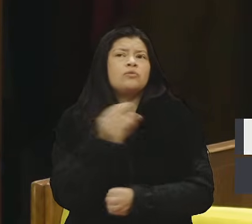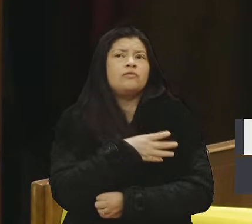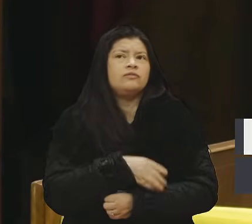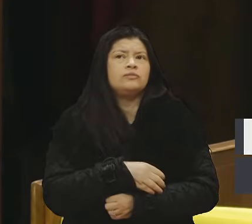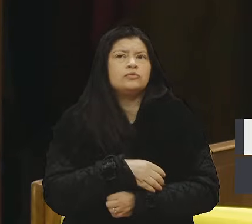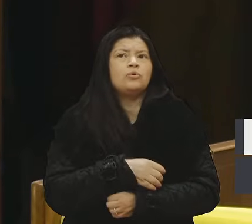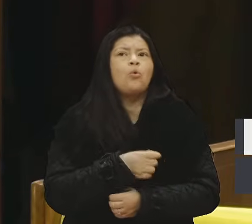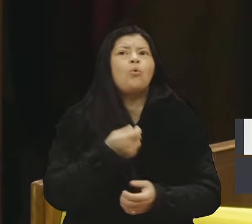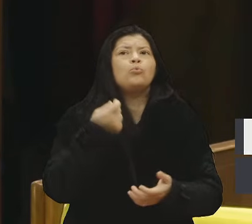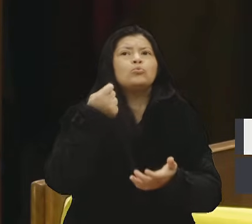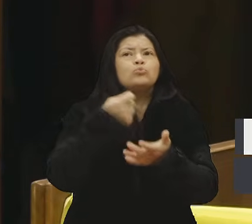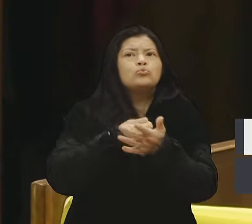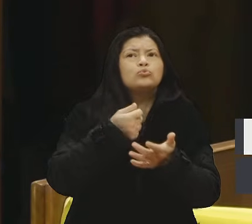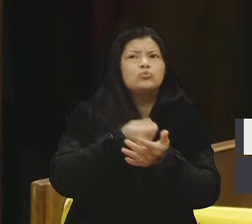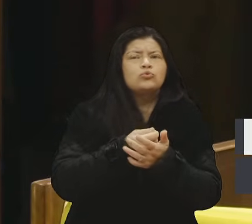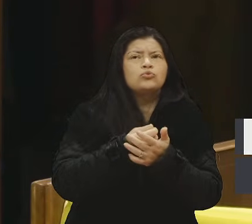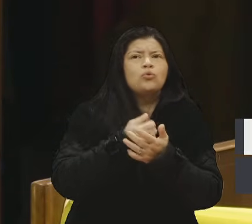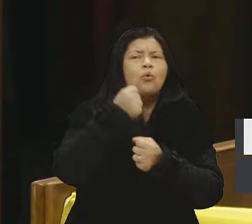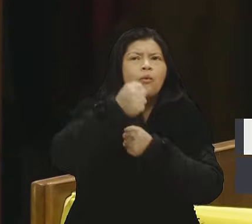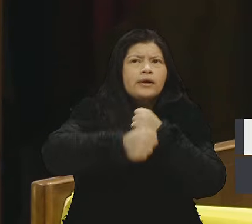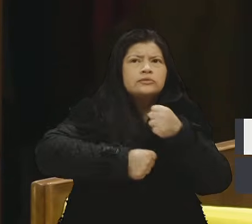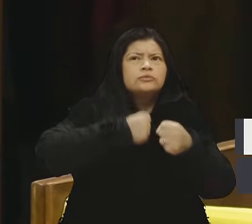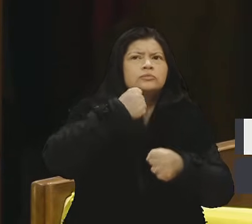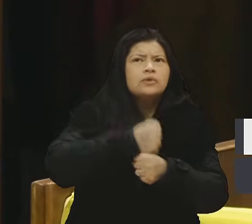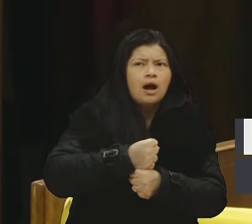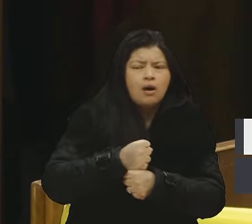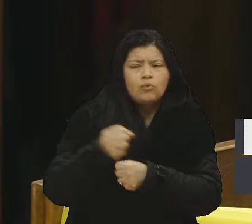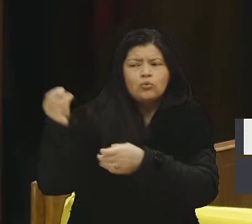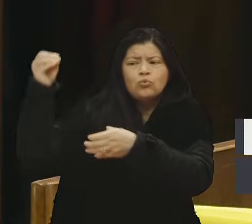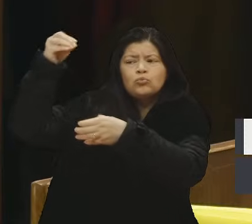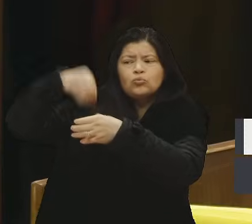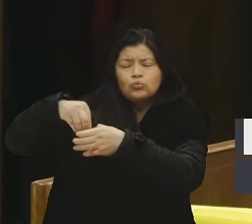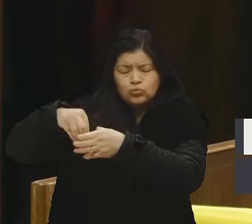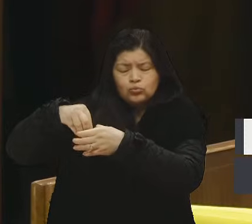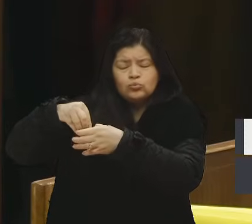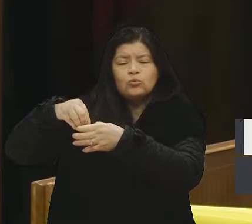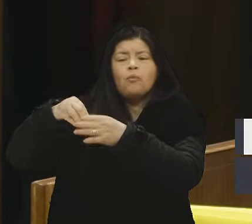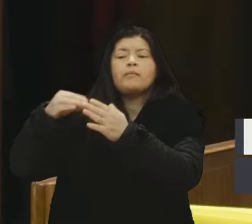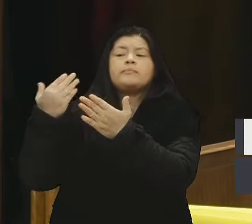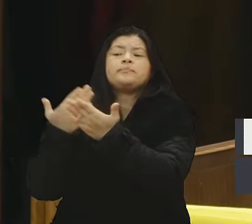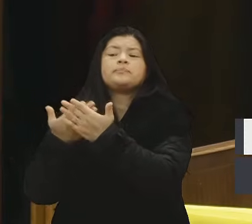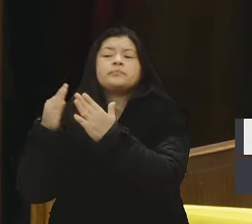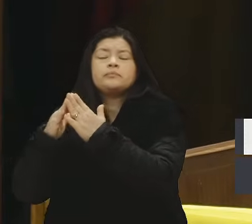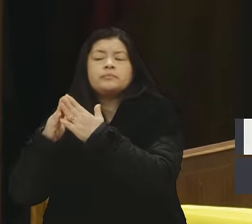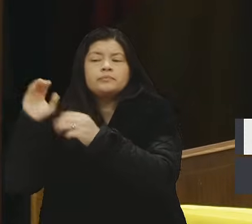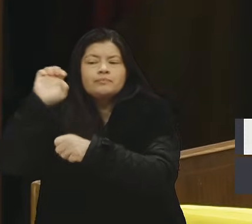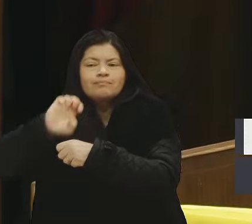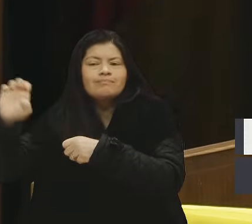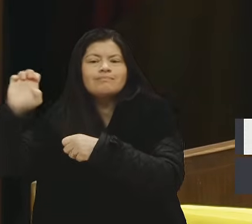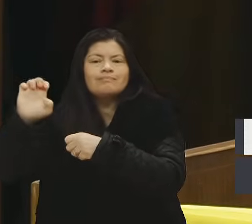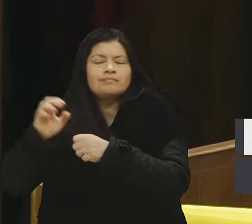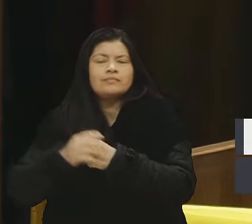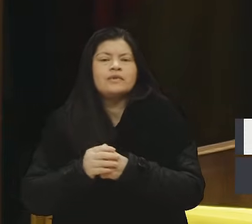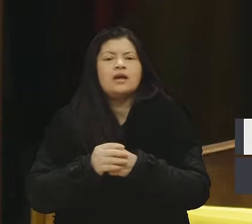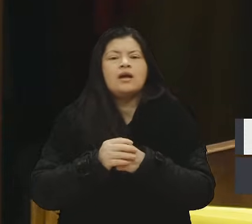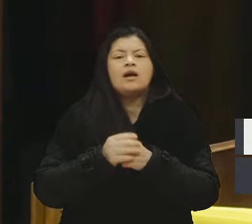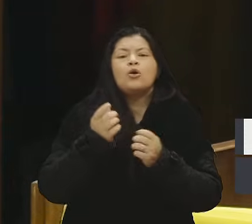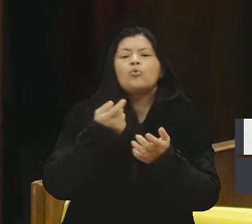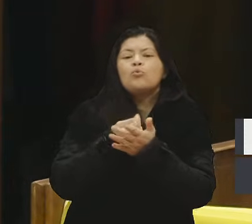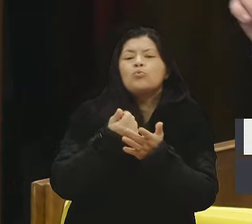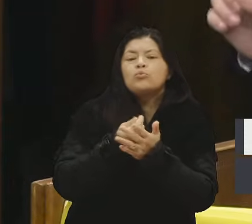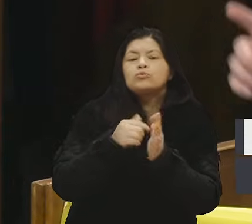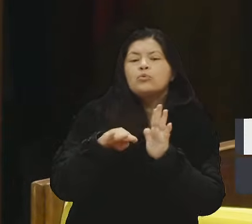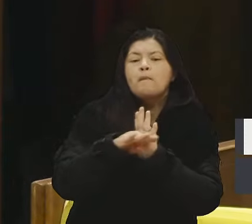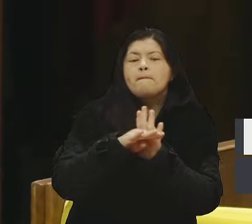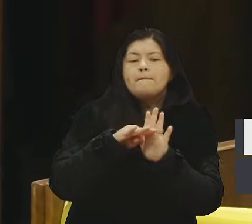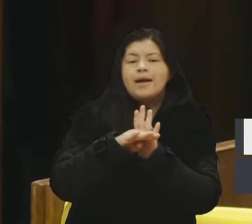Custo anual por escola pública estadual. Isso é custo médio e veja bem,